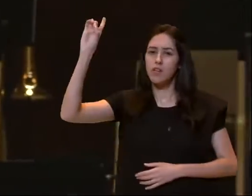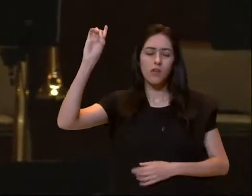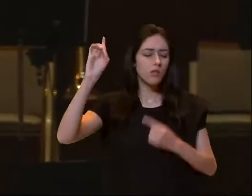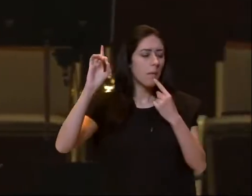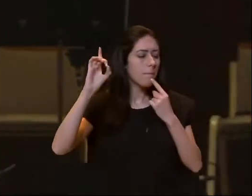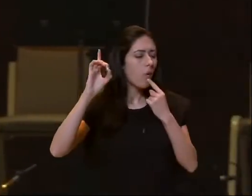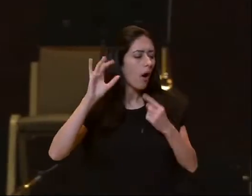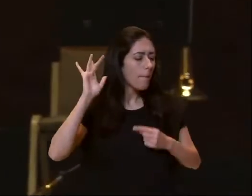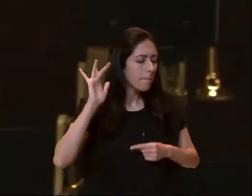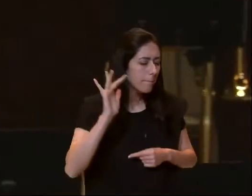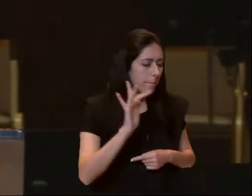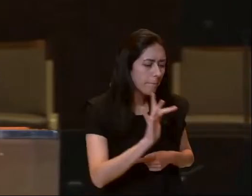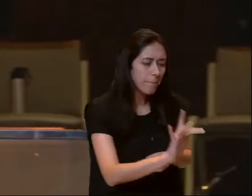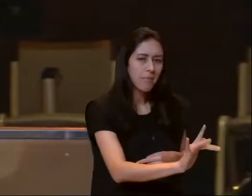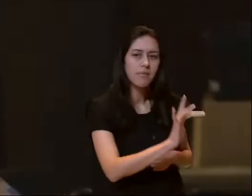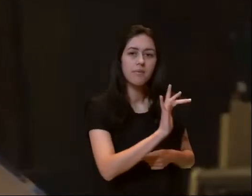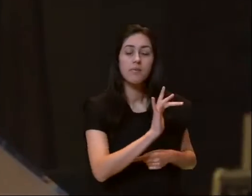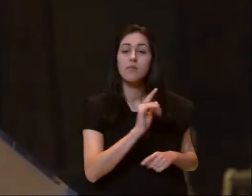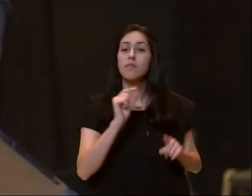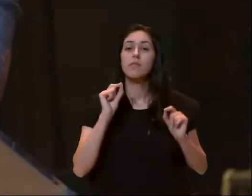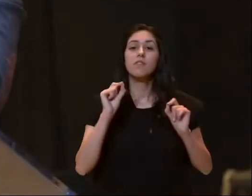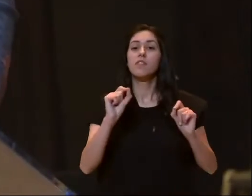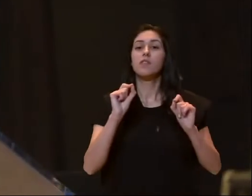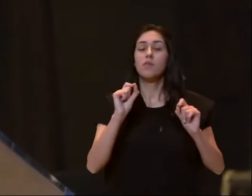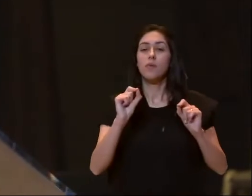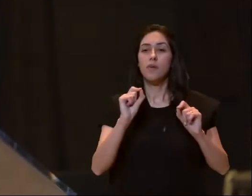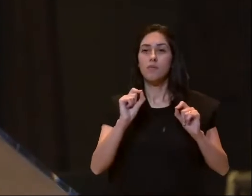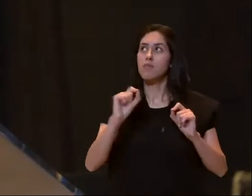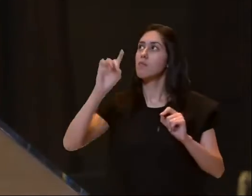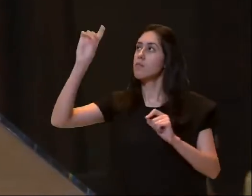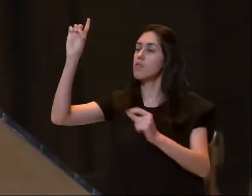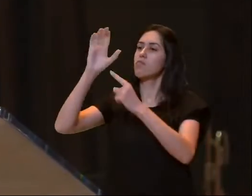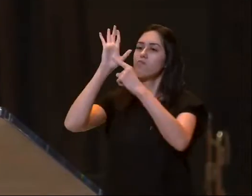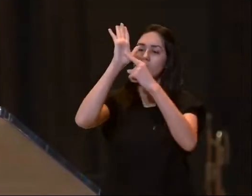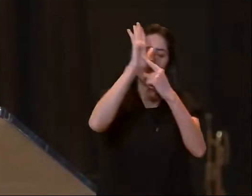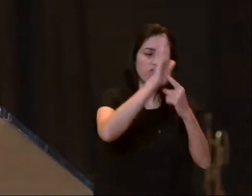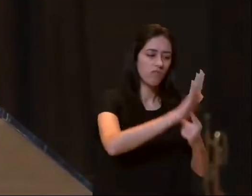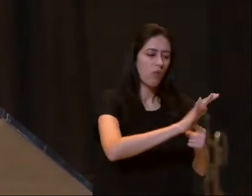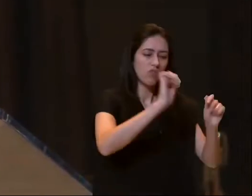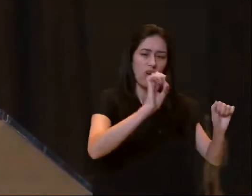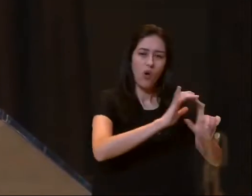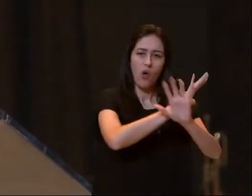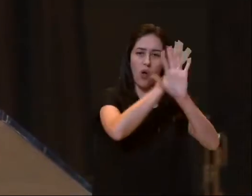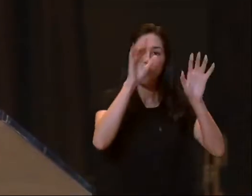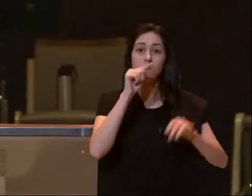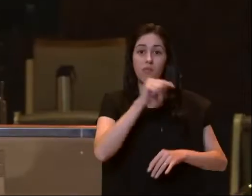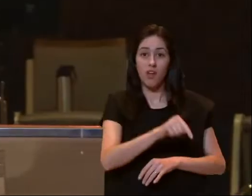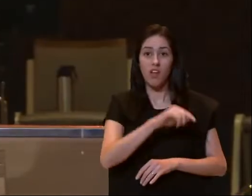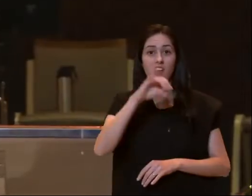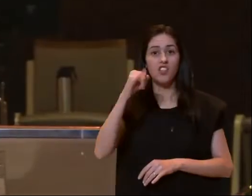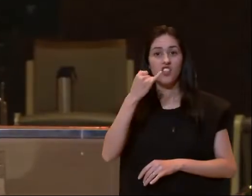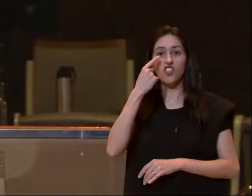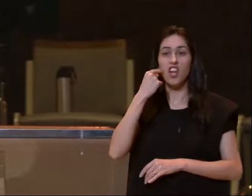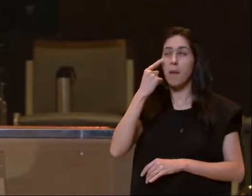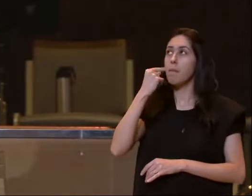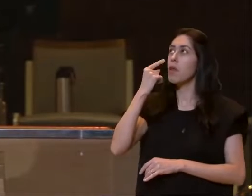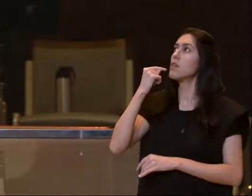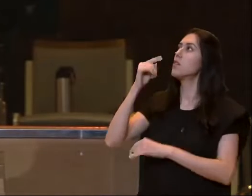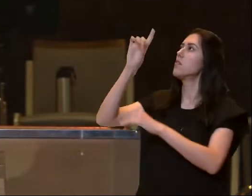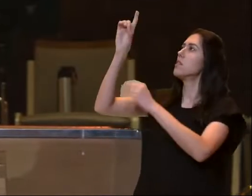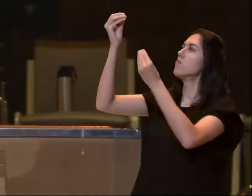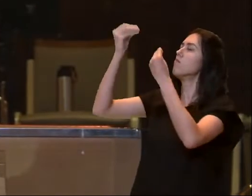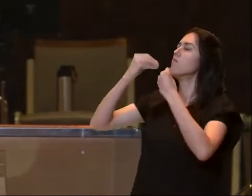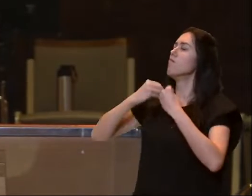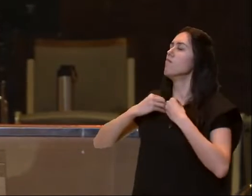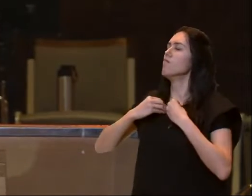boca. E diante daquela revelação de glória, ele é empoderado por Deus. Hoje a minha oração é